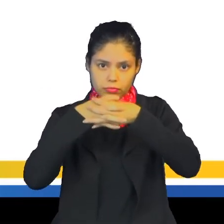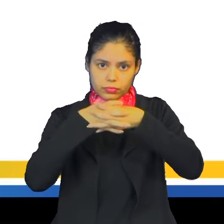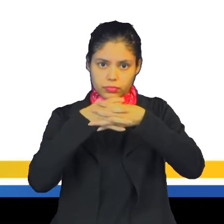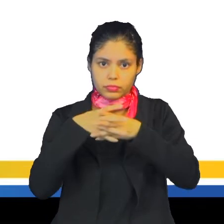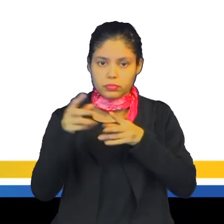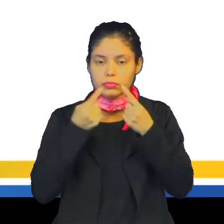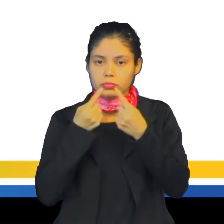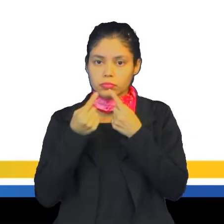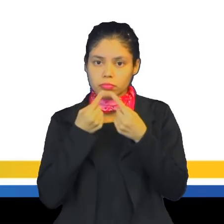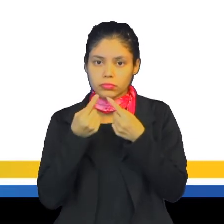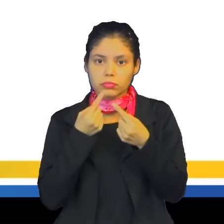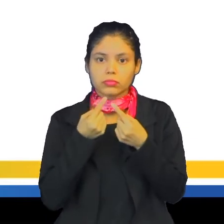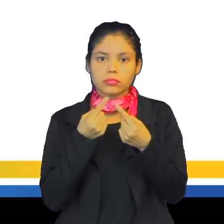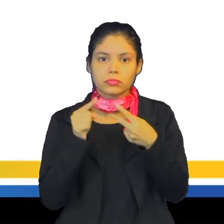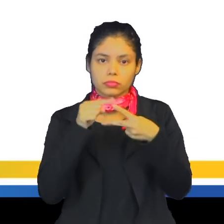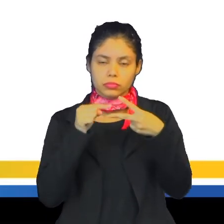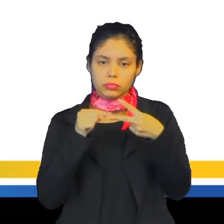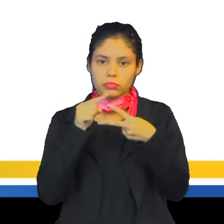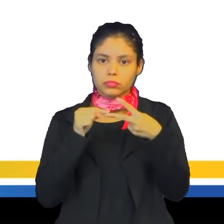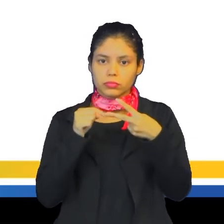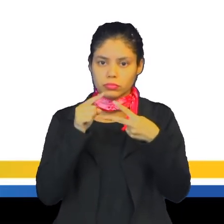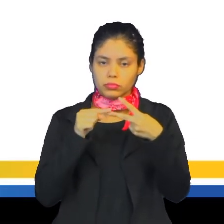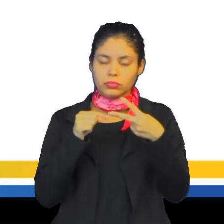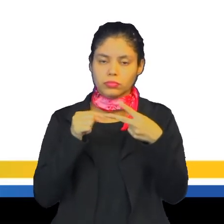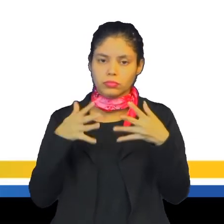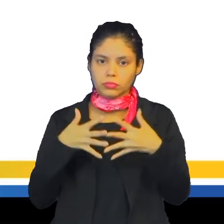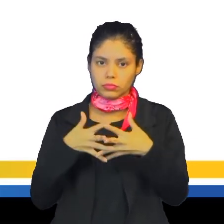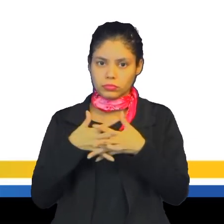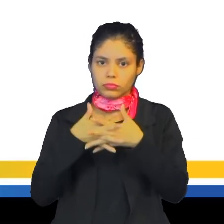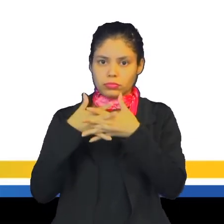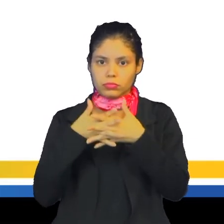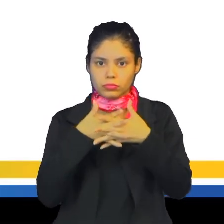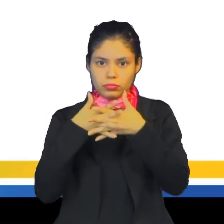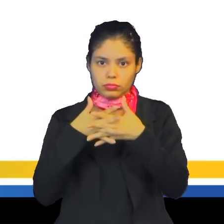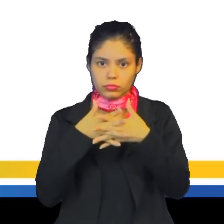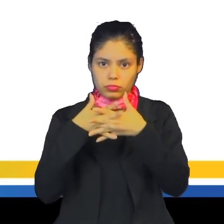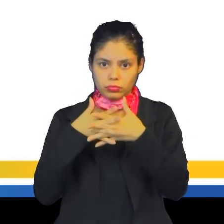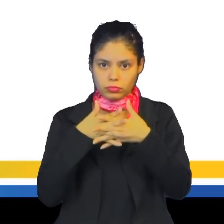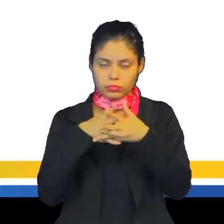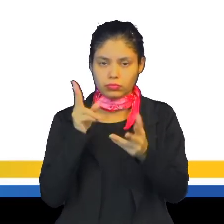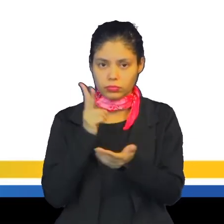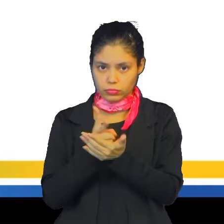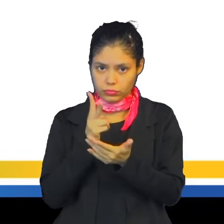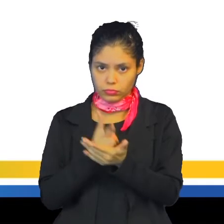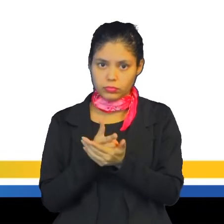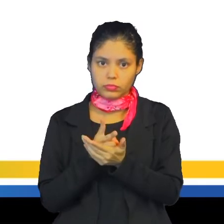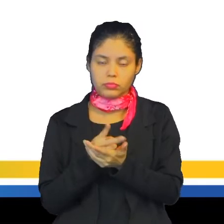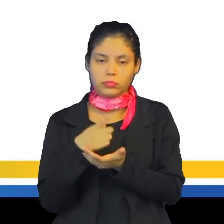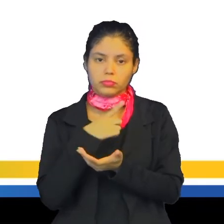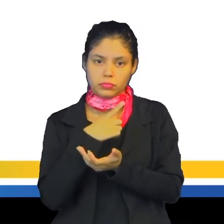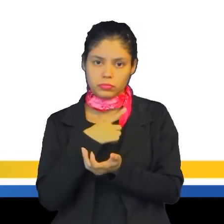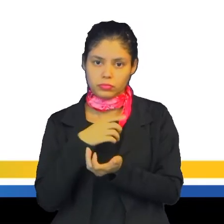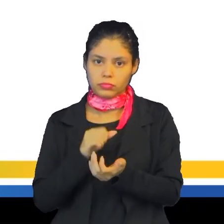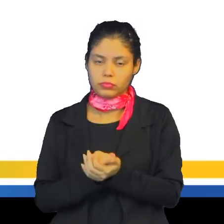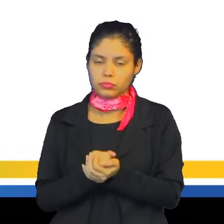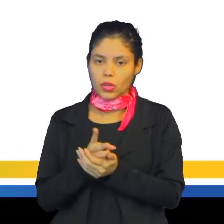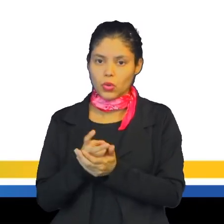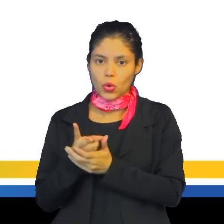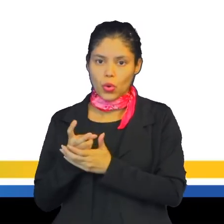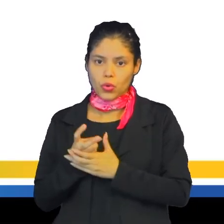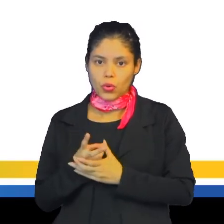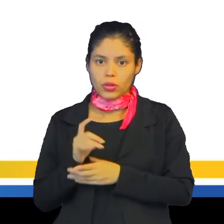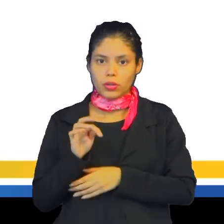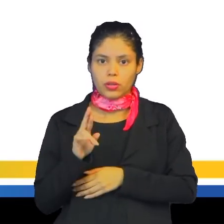então a comunicação, né, entre artérias e veias, que são através dos capilares linfáticos. Nós temos aí também a drenagem desse